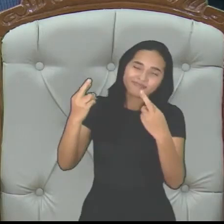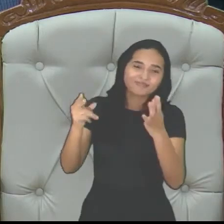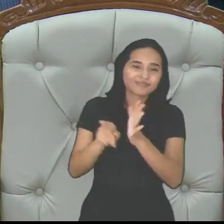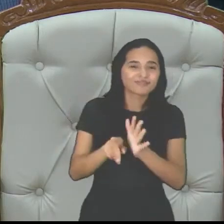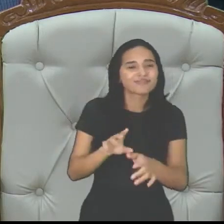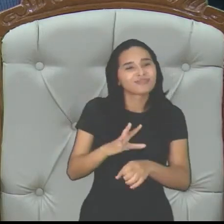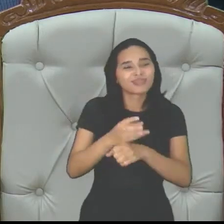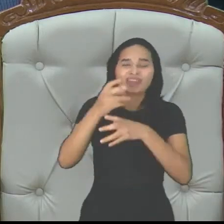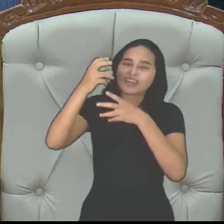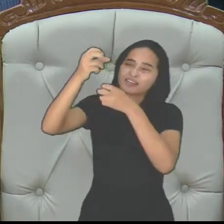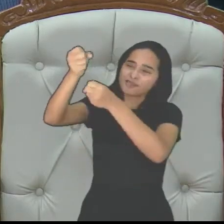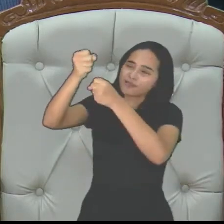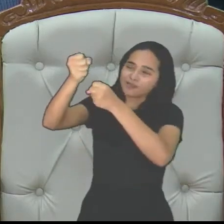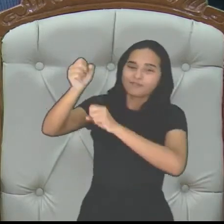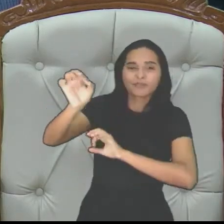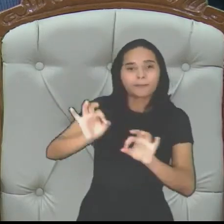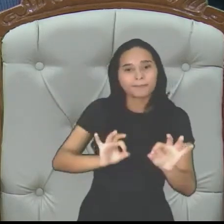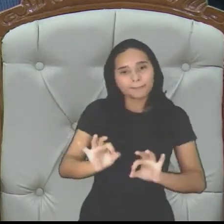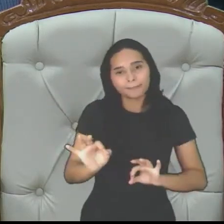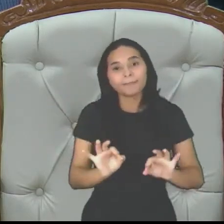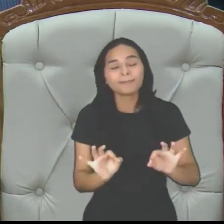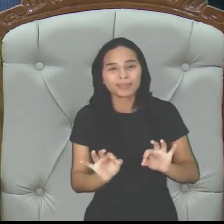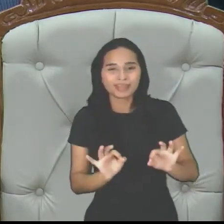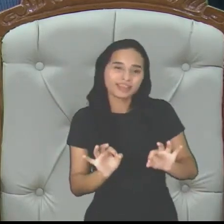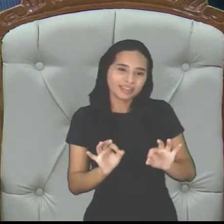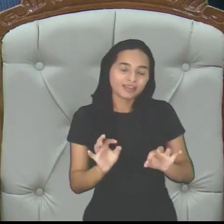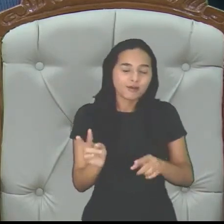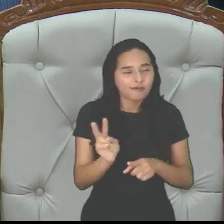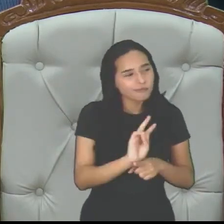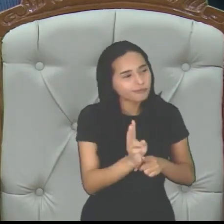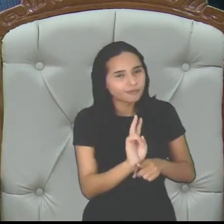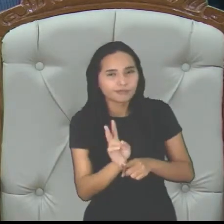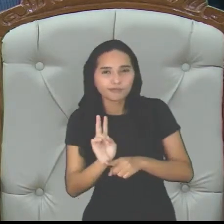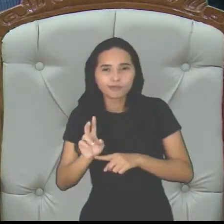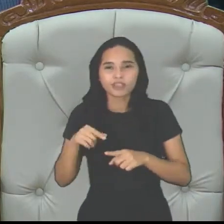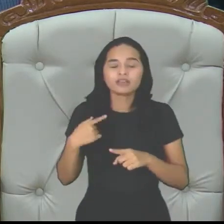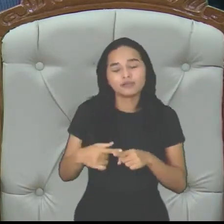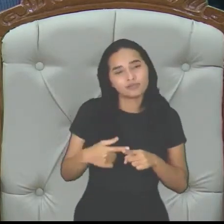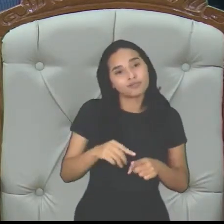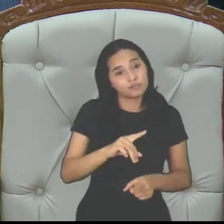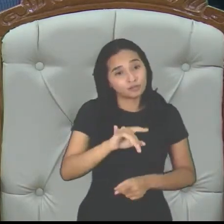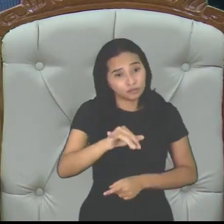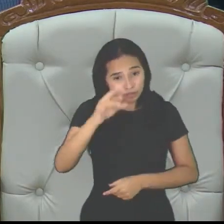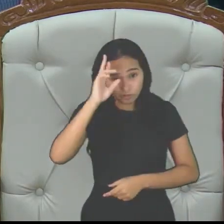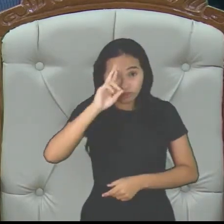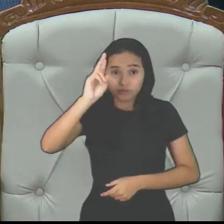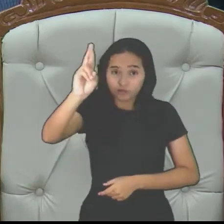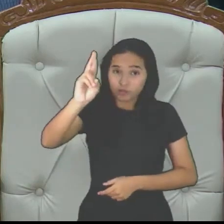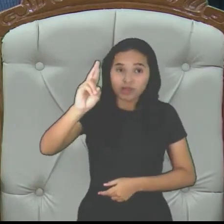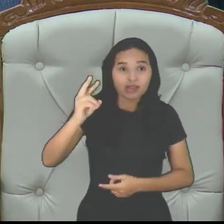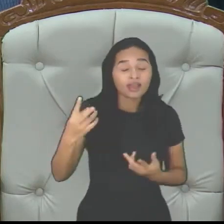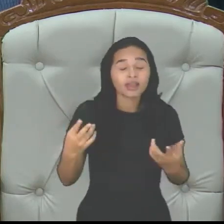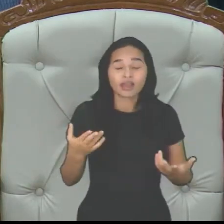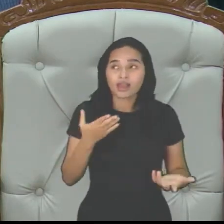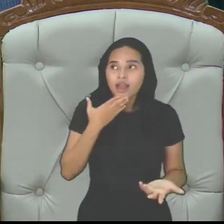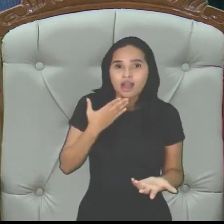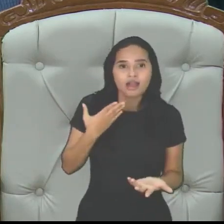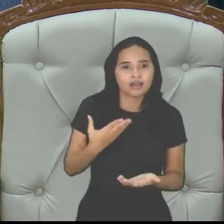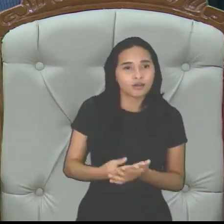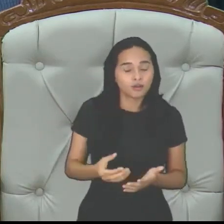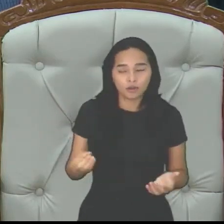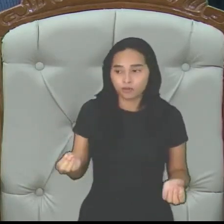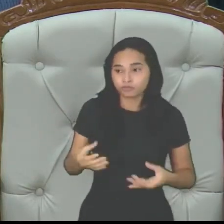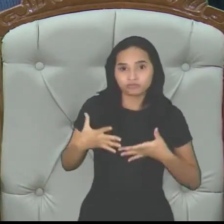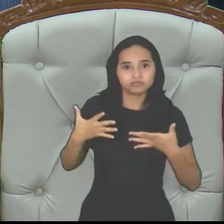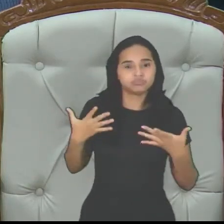manter, a preparação, estar vigilantes, porque o dia do Senhor ele virá de surpresa, e as